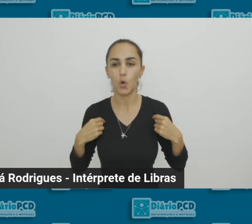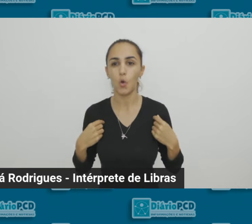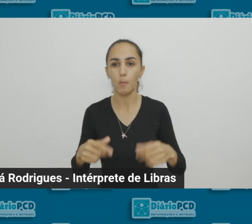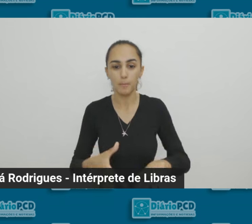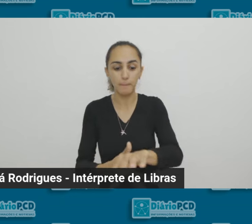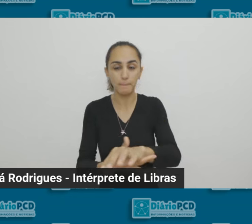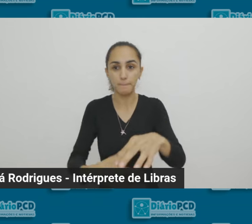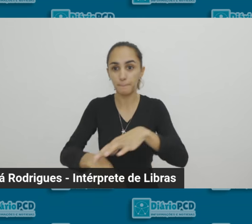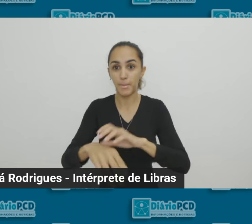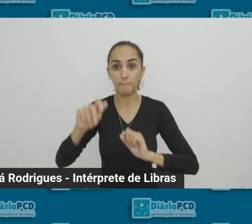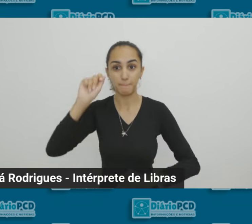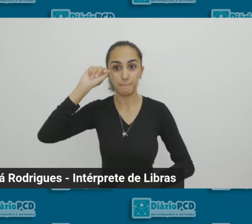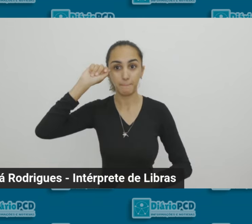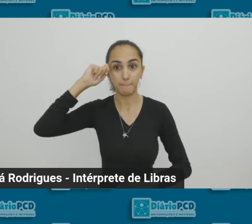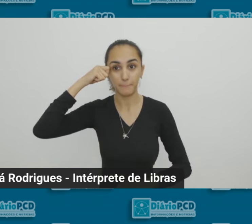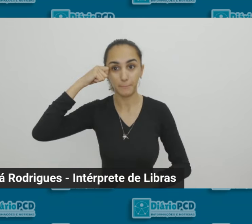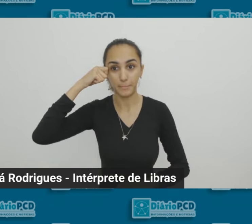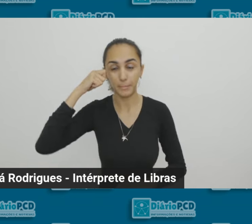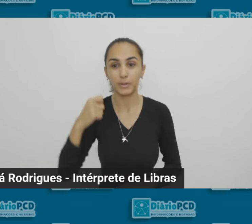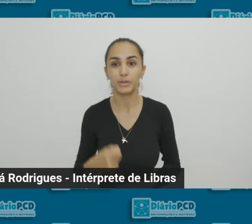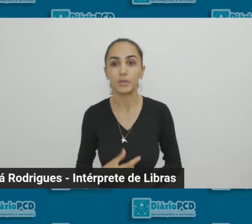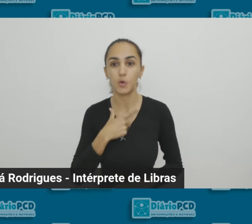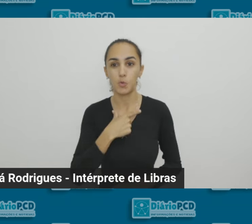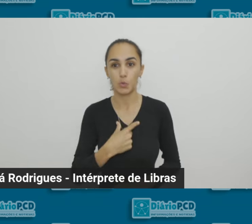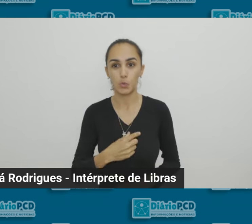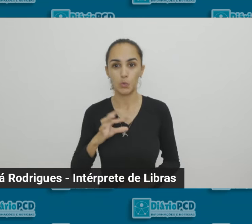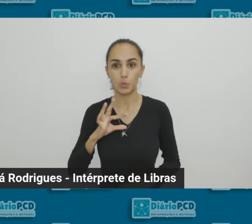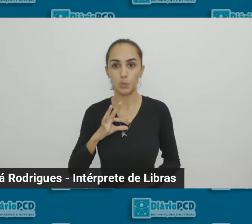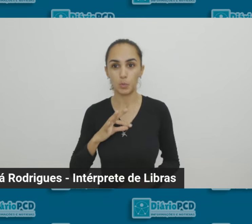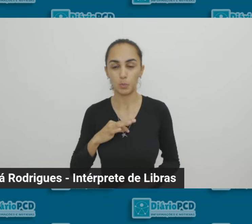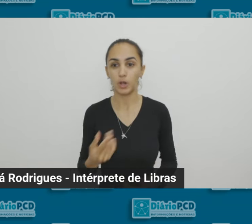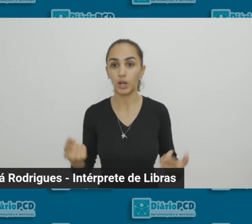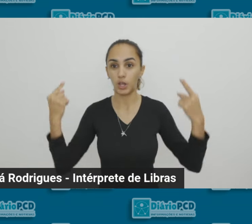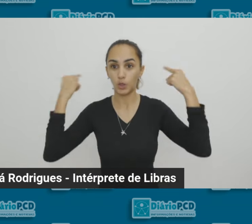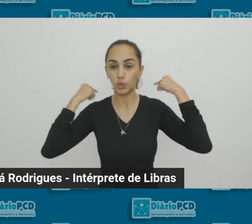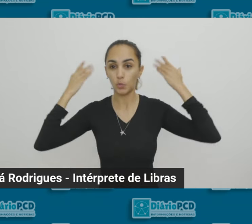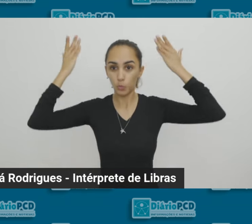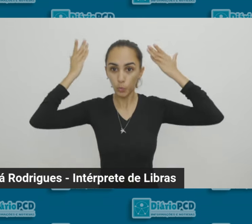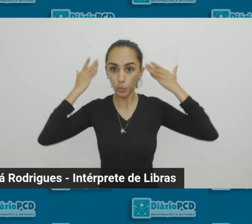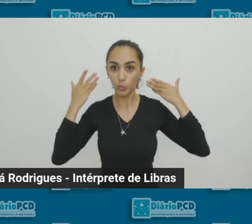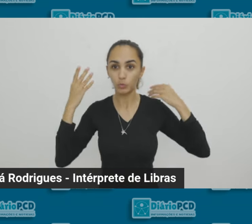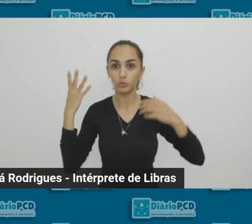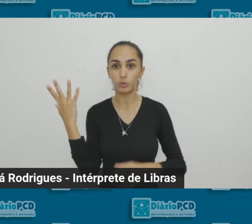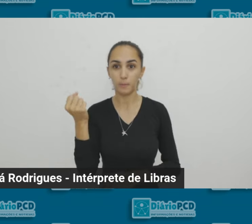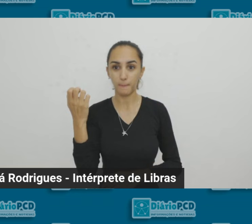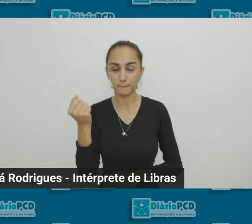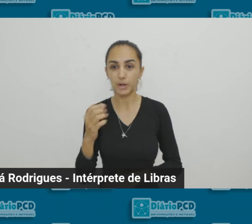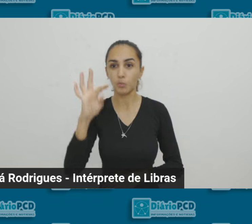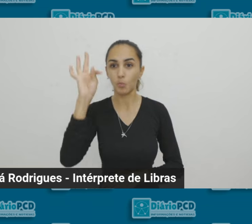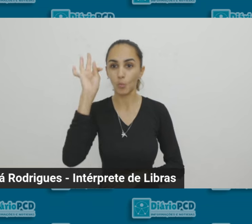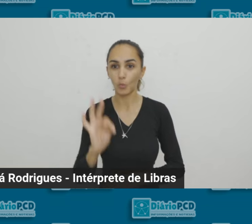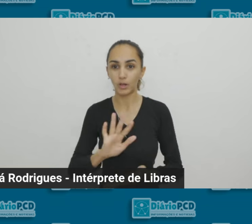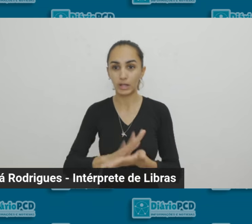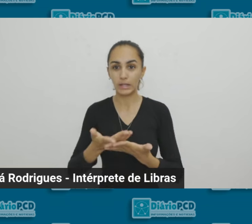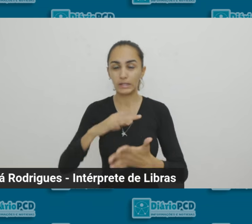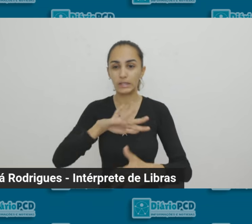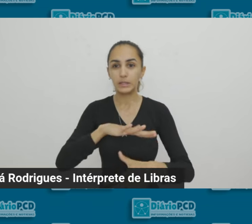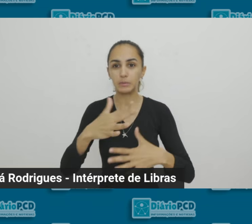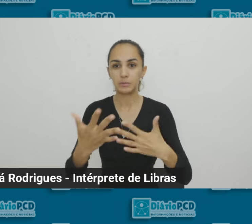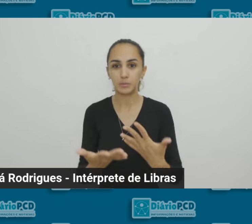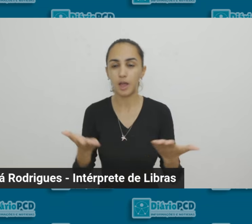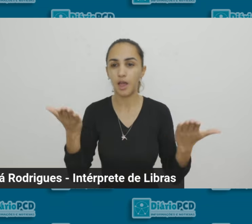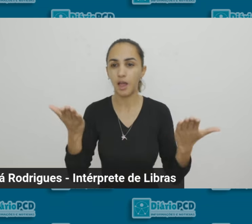longa, preta, usa uma correntinha e, ao fundo, um painel branco. A Tainá Rodrigues é que interpreta tudo em Libras na